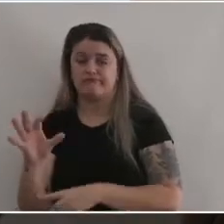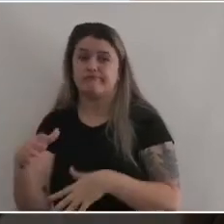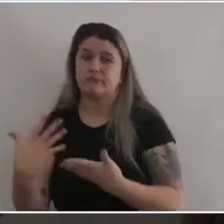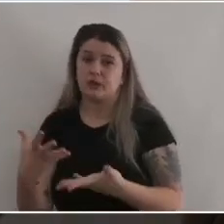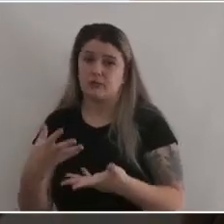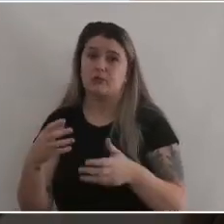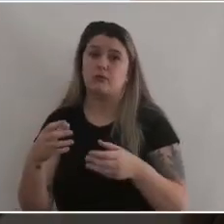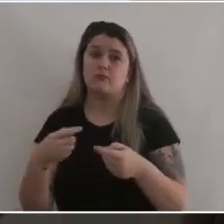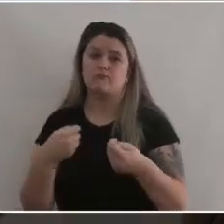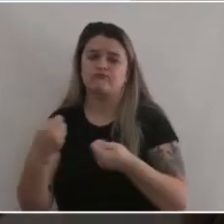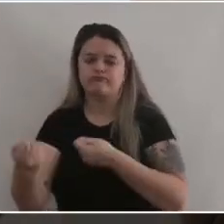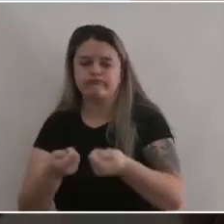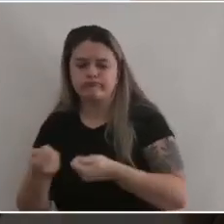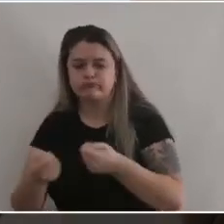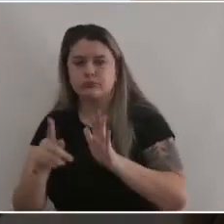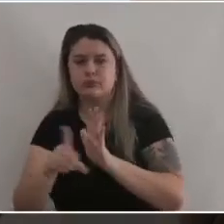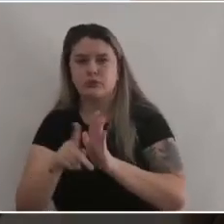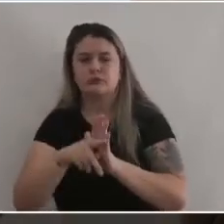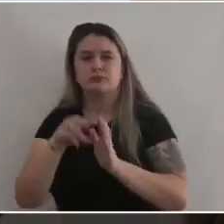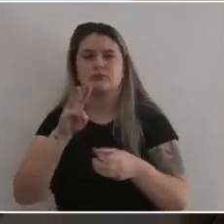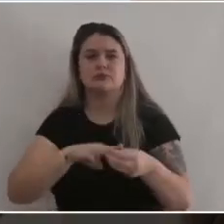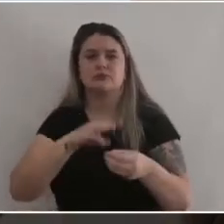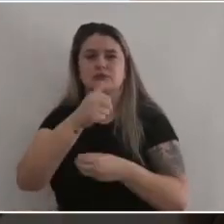do município seria